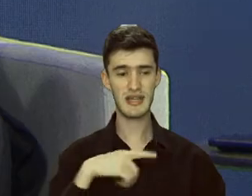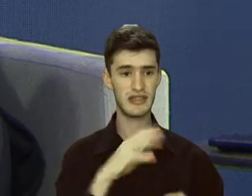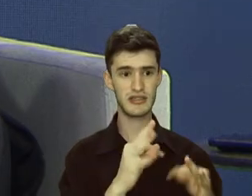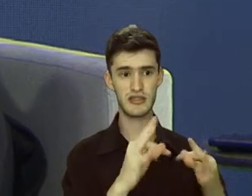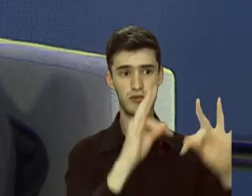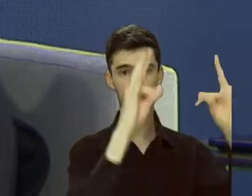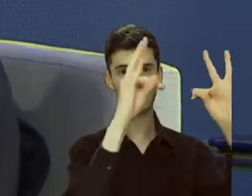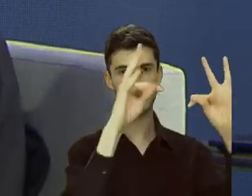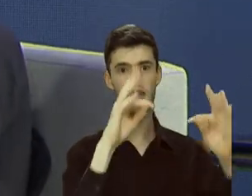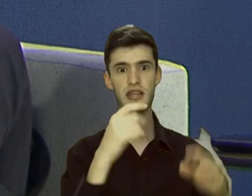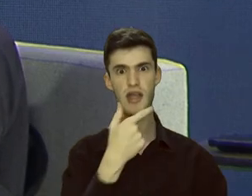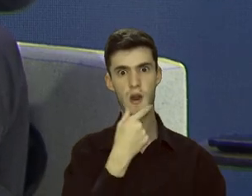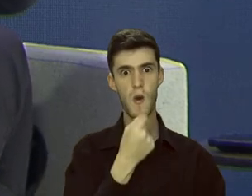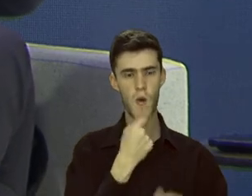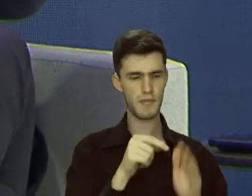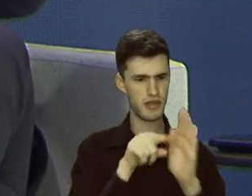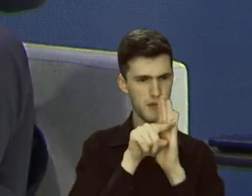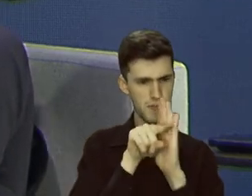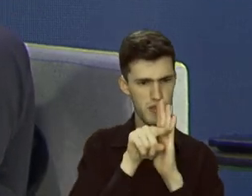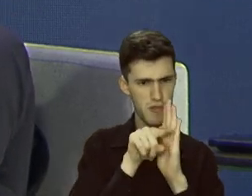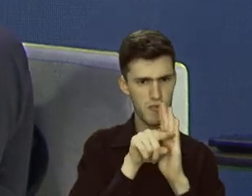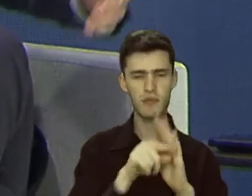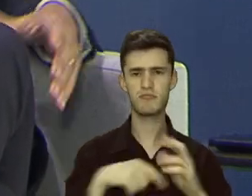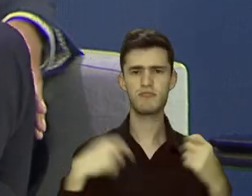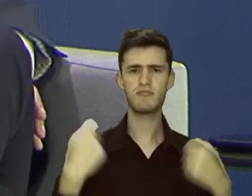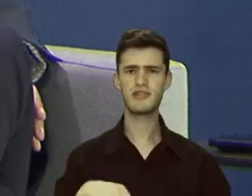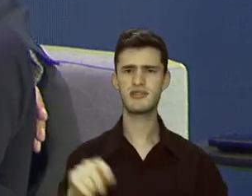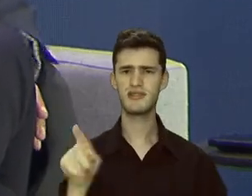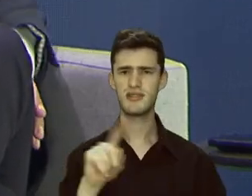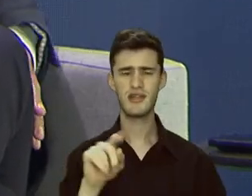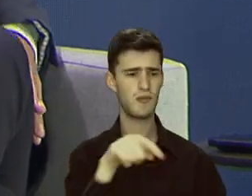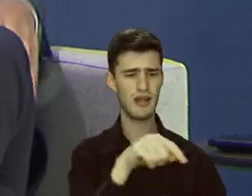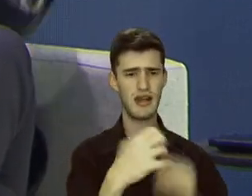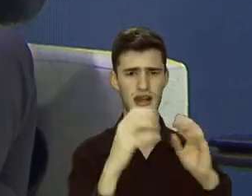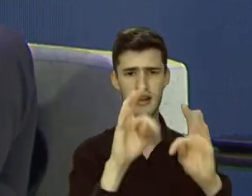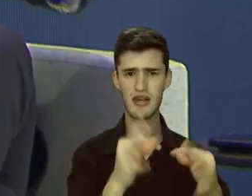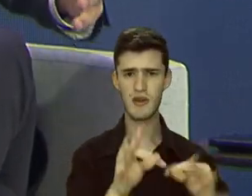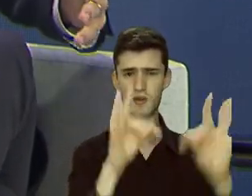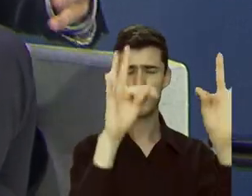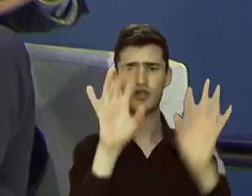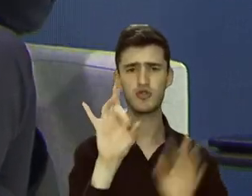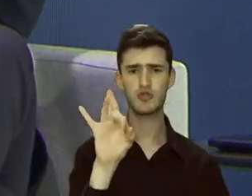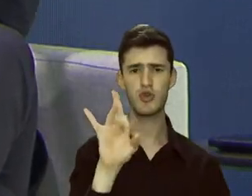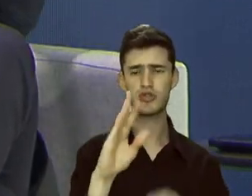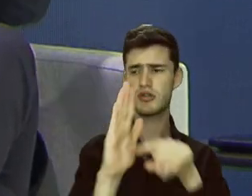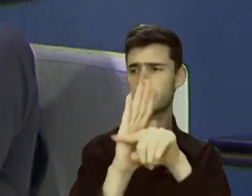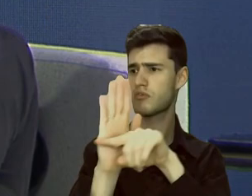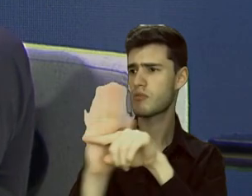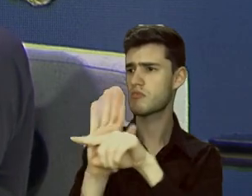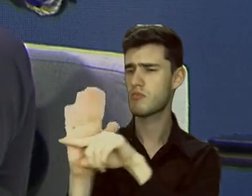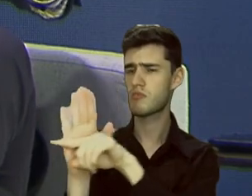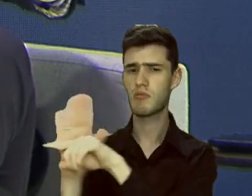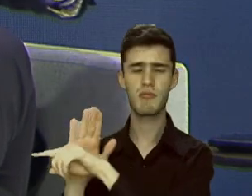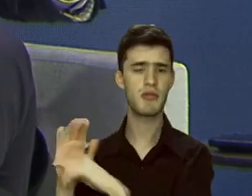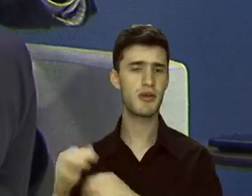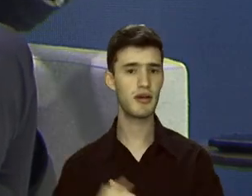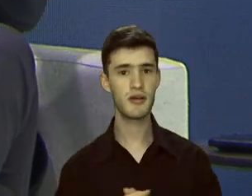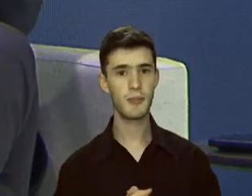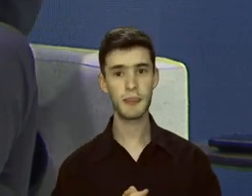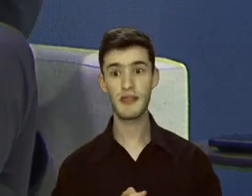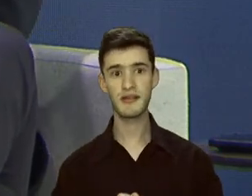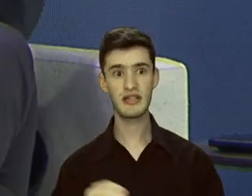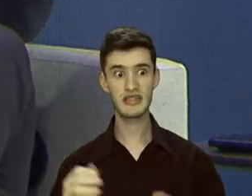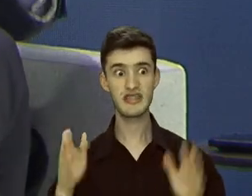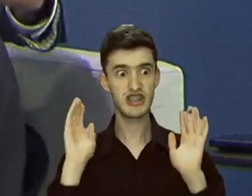da própria Floresta extrair as informações e automaticamente desse tipo de informação não tamos lá ainda entendo que é um caminho para chegar